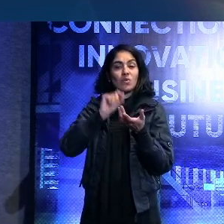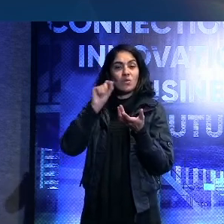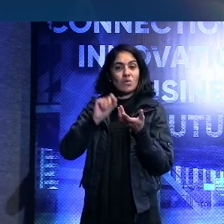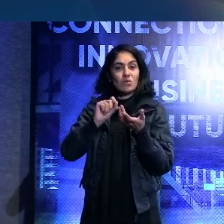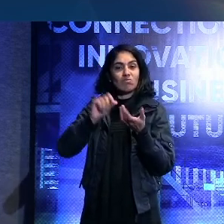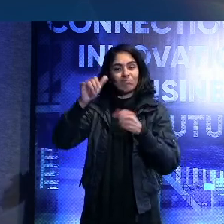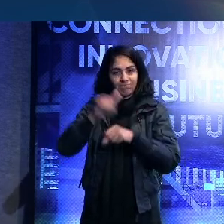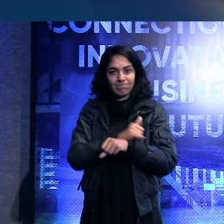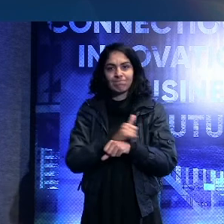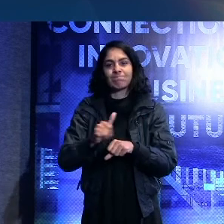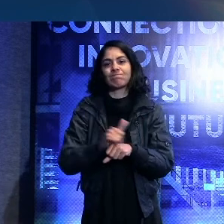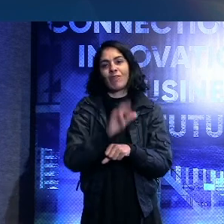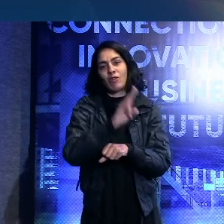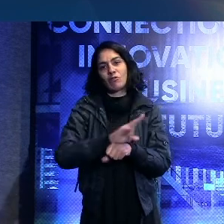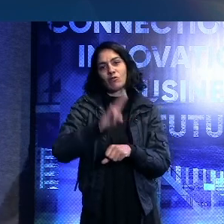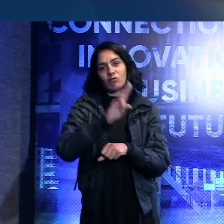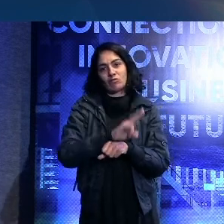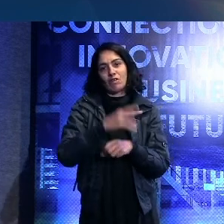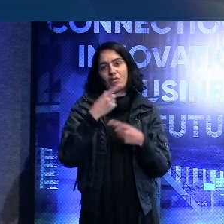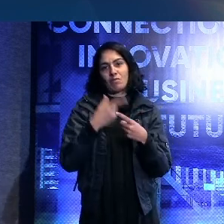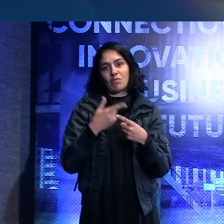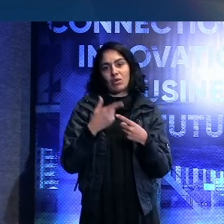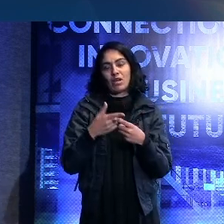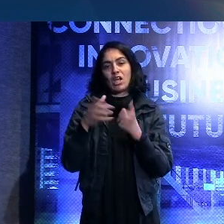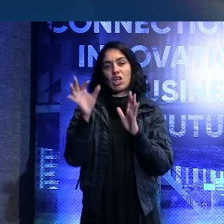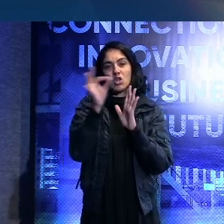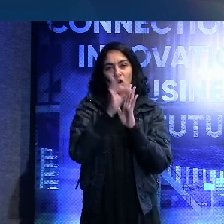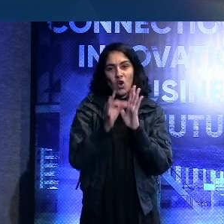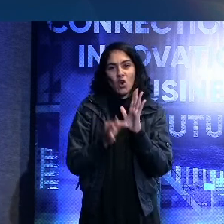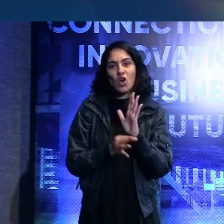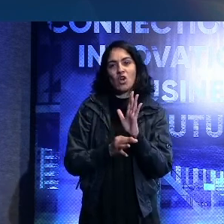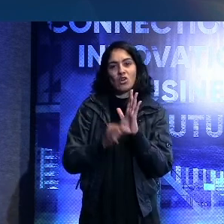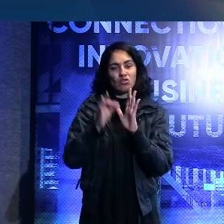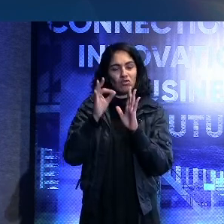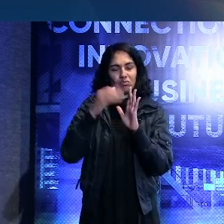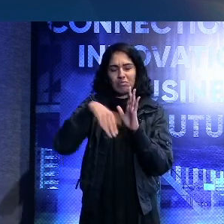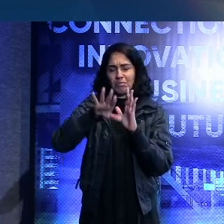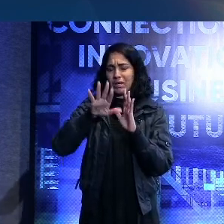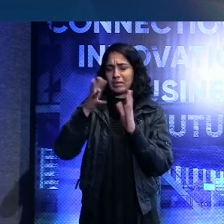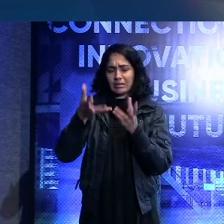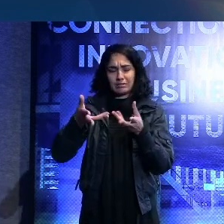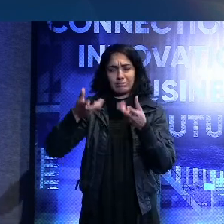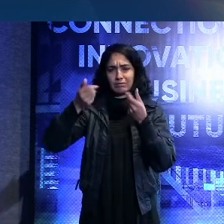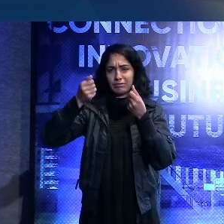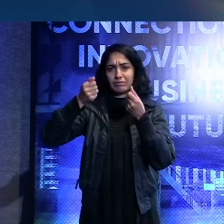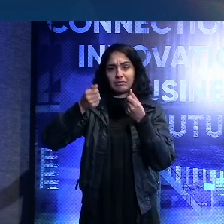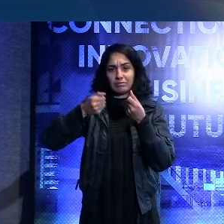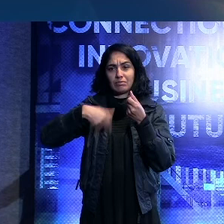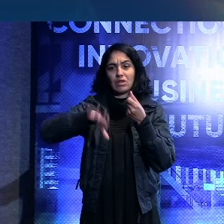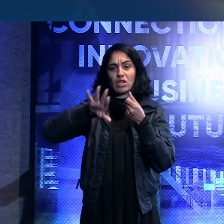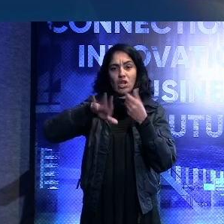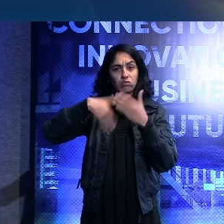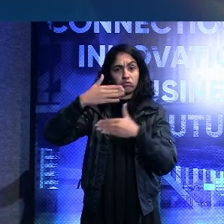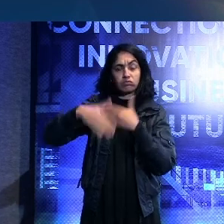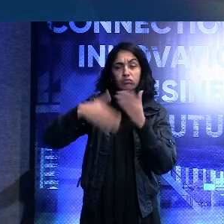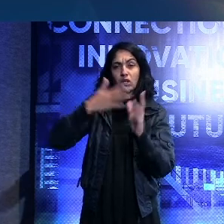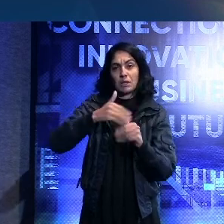strategy. Ele vai deixar o seu código muito mais eficiente, muito mais limpo, com desempenho muito